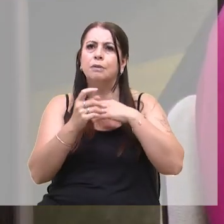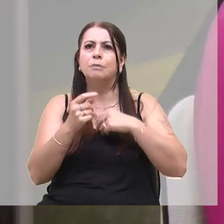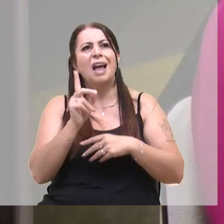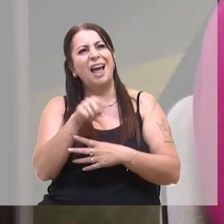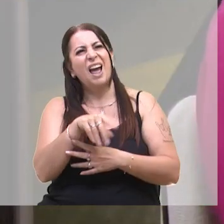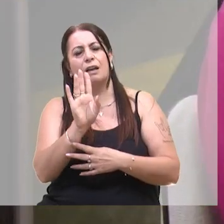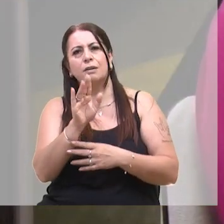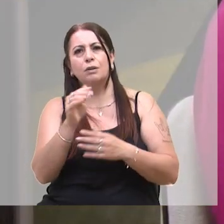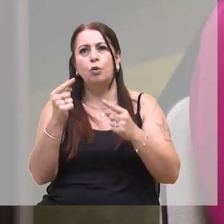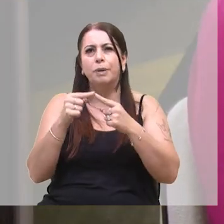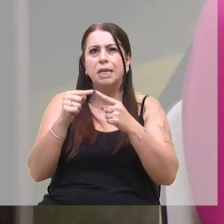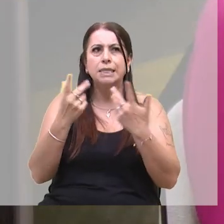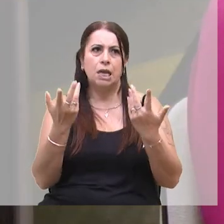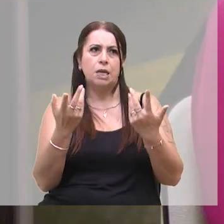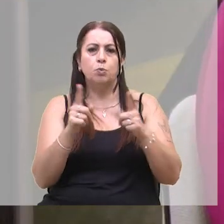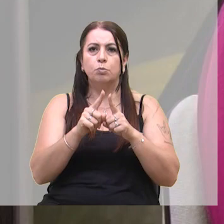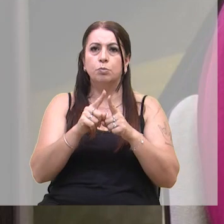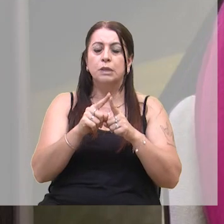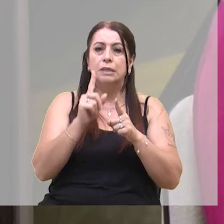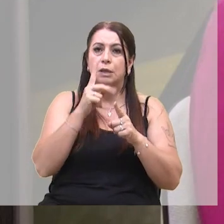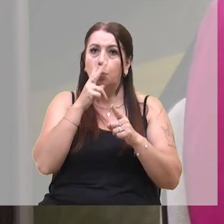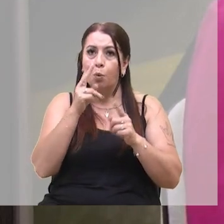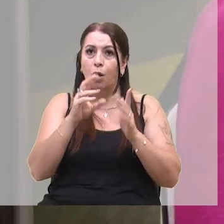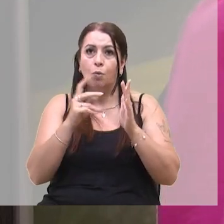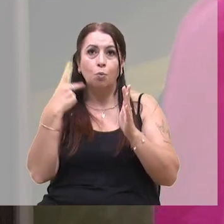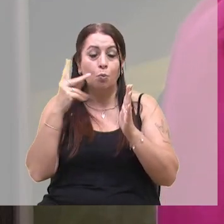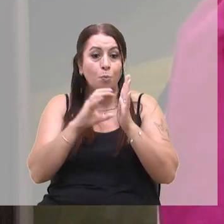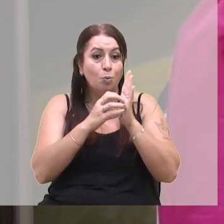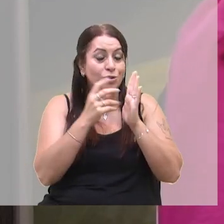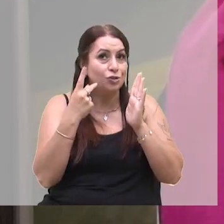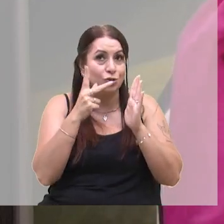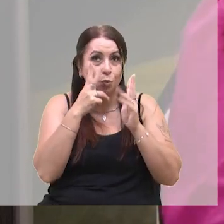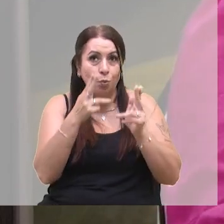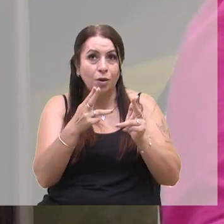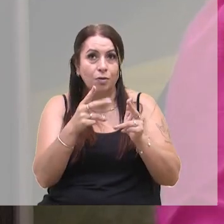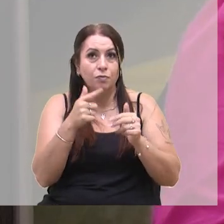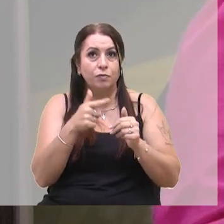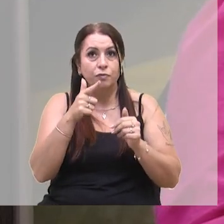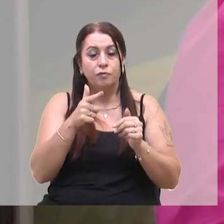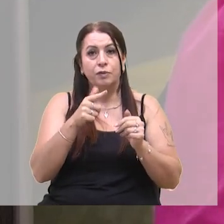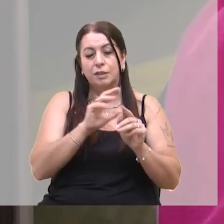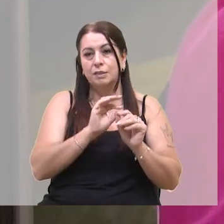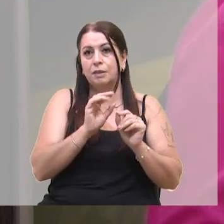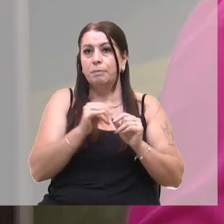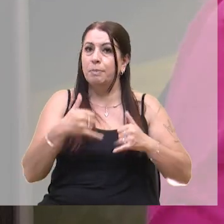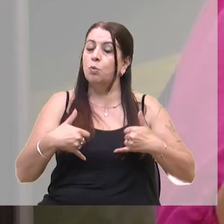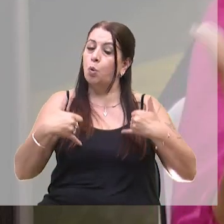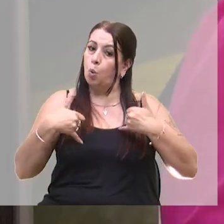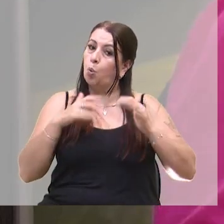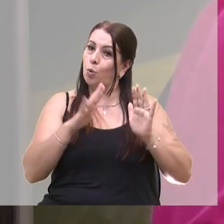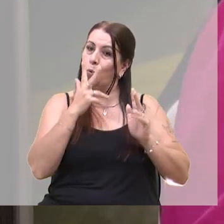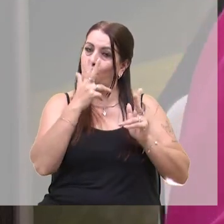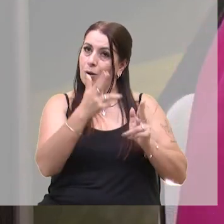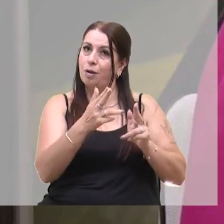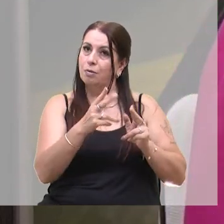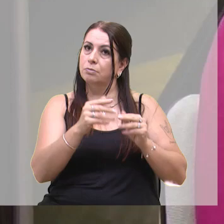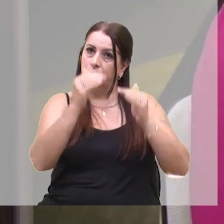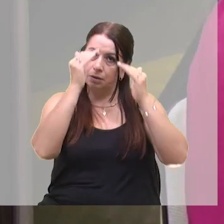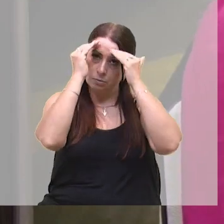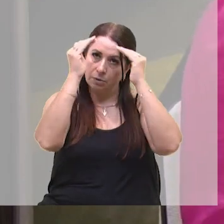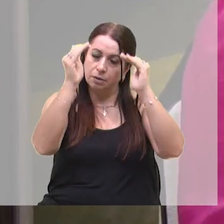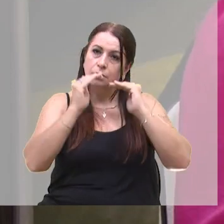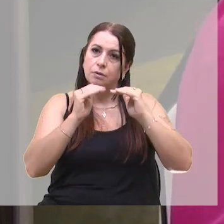parte da imprensa em relação a isso, né? Ah, o alinhamento, quer dizer, ser do mesmo partido, do prefeito e da vice, bom, para mim isso é um